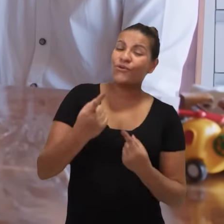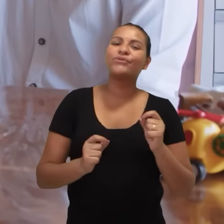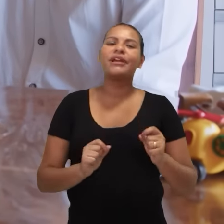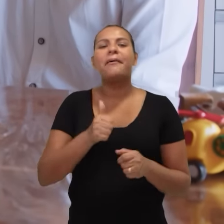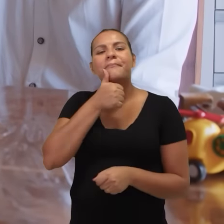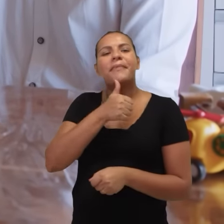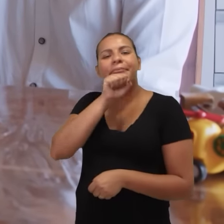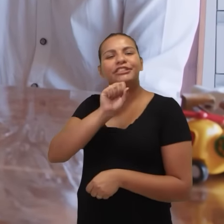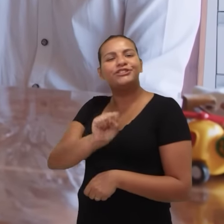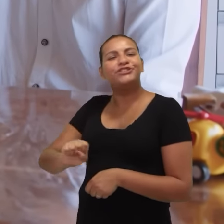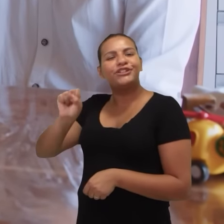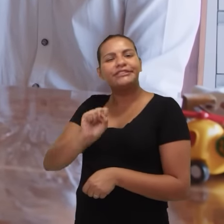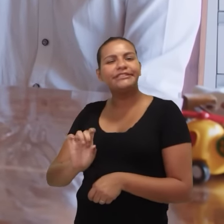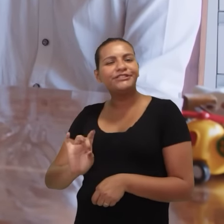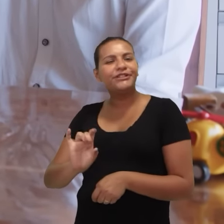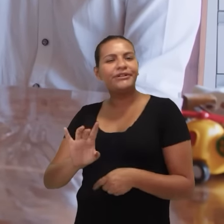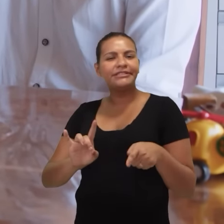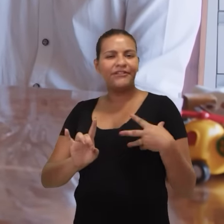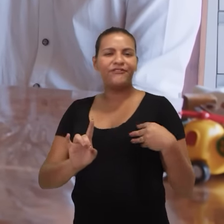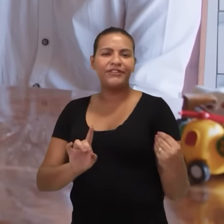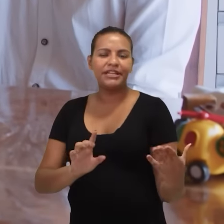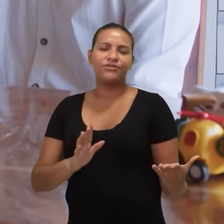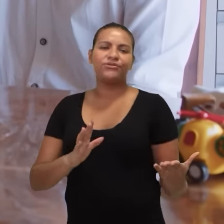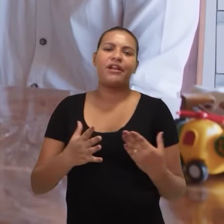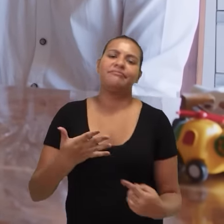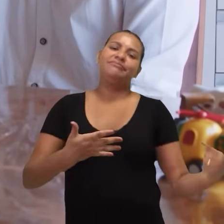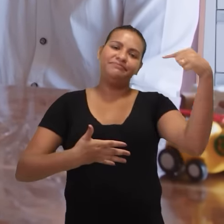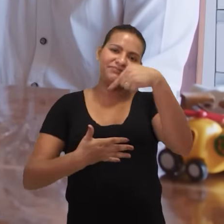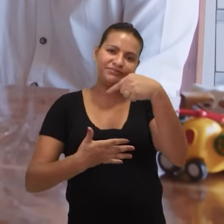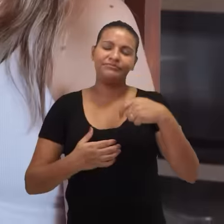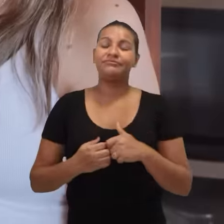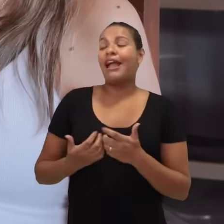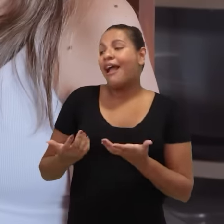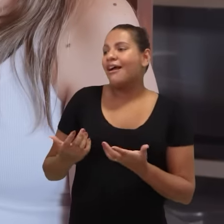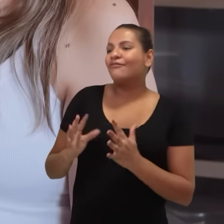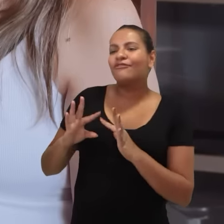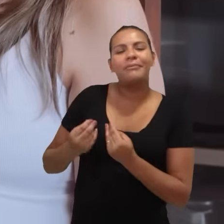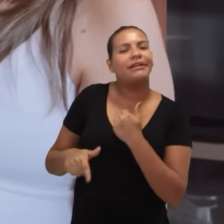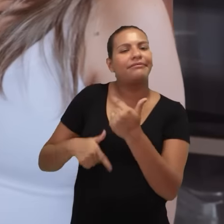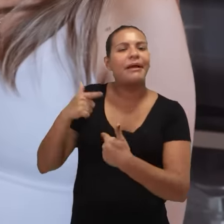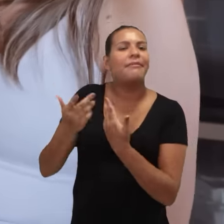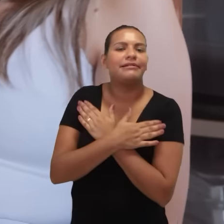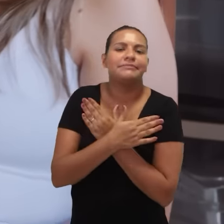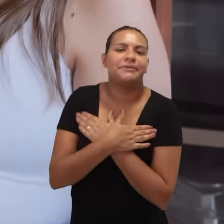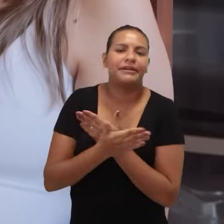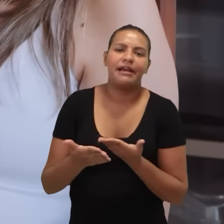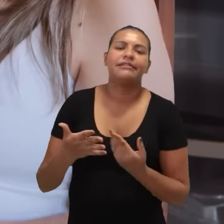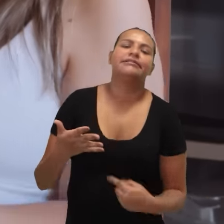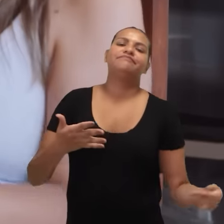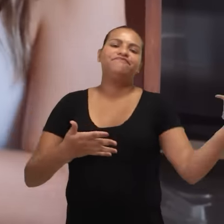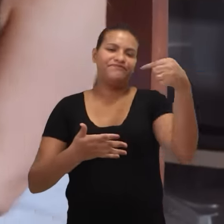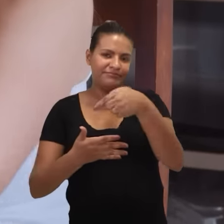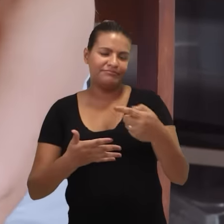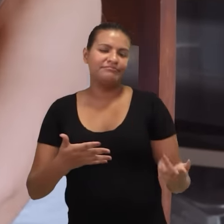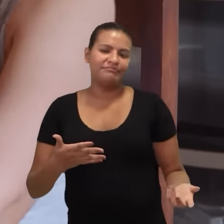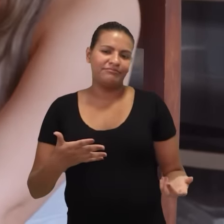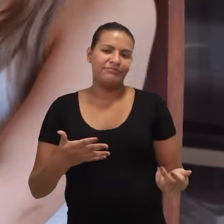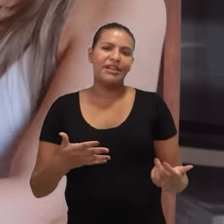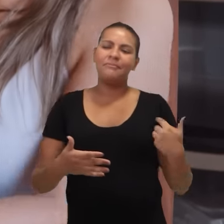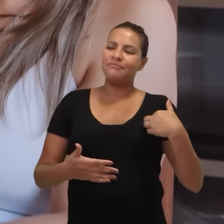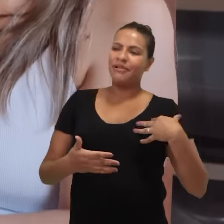criança. Existe tudo isso. Então, a gente fala assim, minha filha foi para o final da fila. Eu entendo que tem crianças que estão numa situação